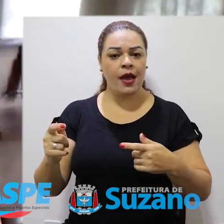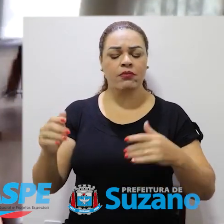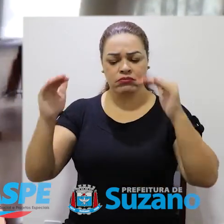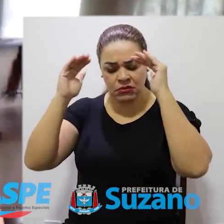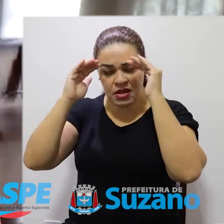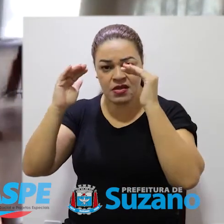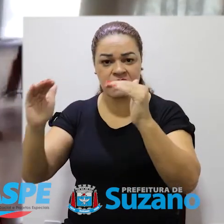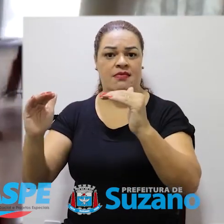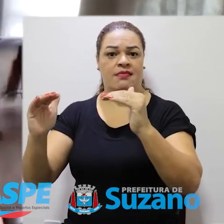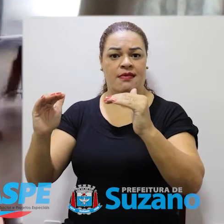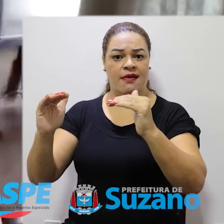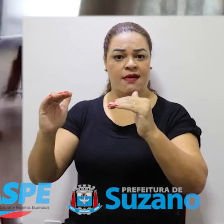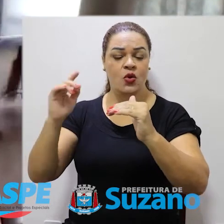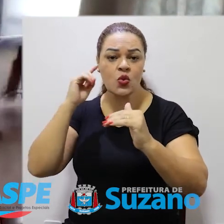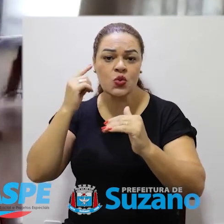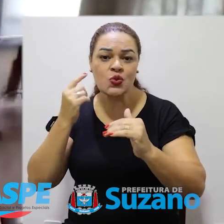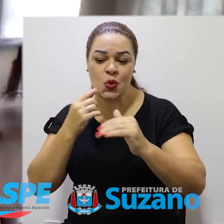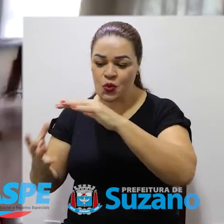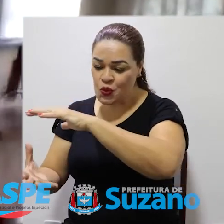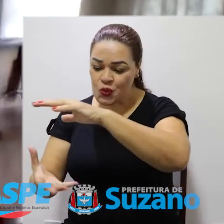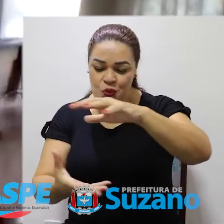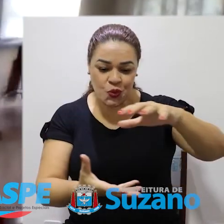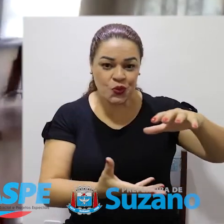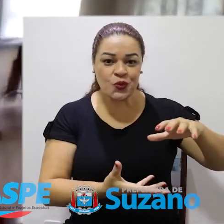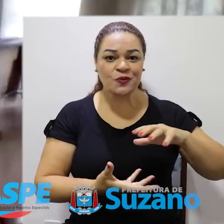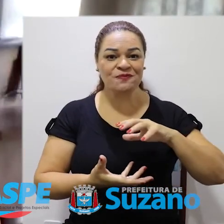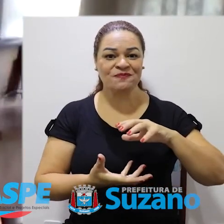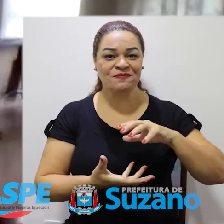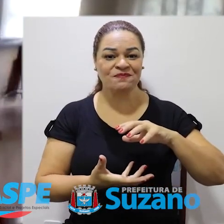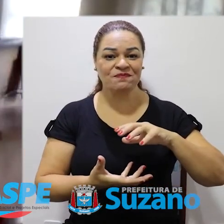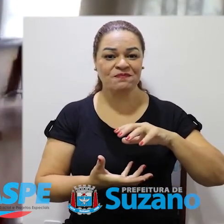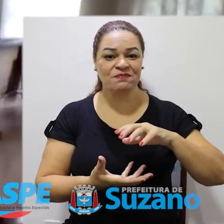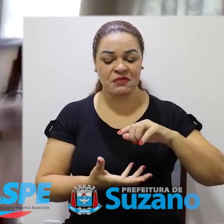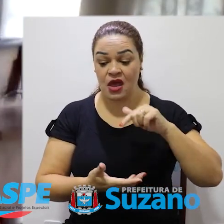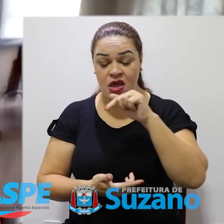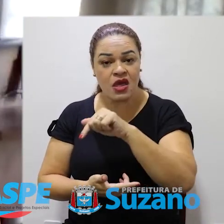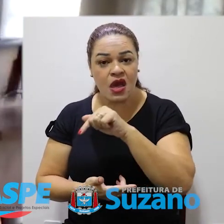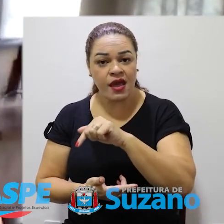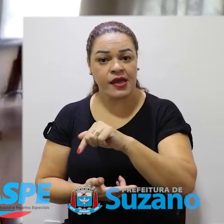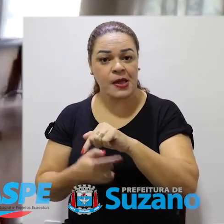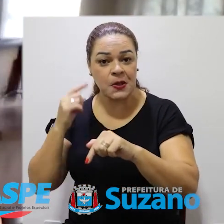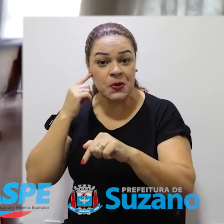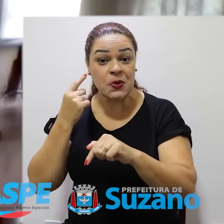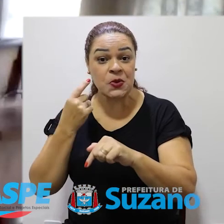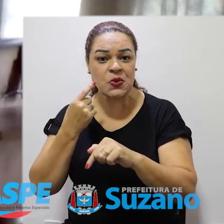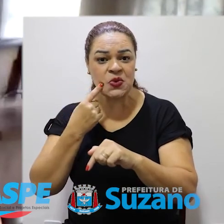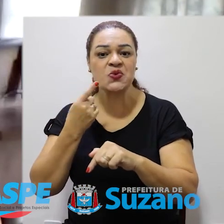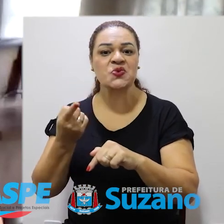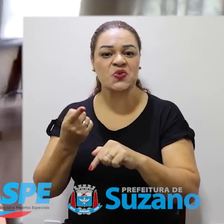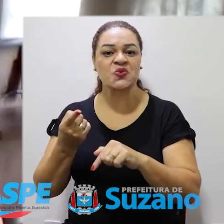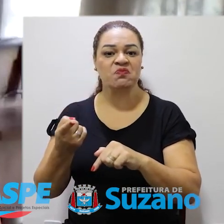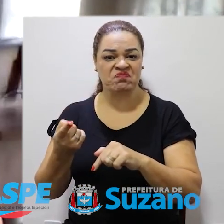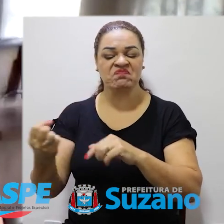esse indivíduo que é surdo, não surdo-mudo. Ela vai constituir esse sujeito para esse sujeito